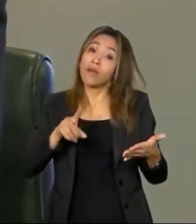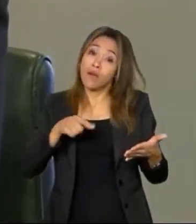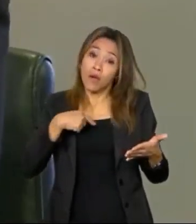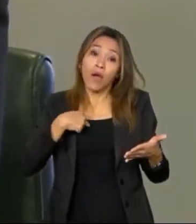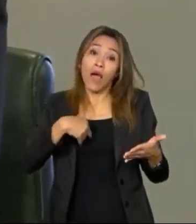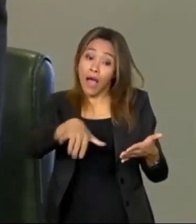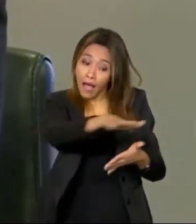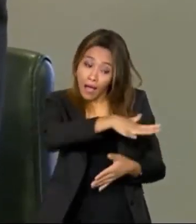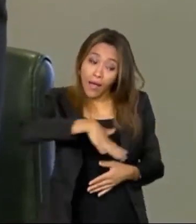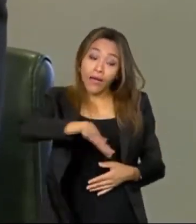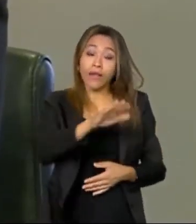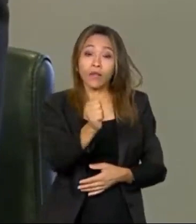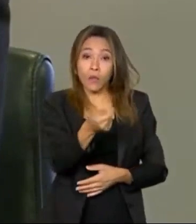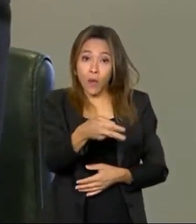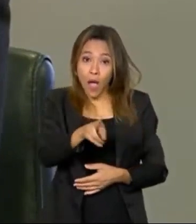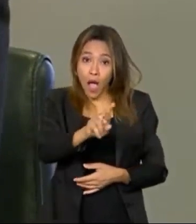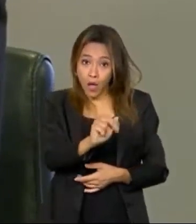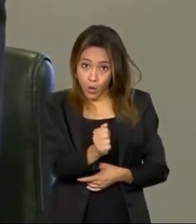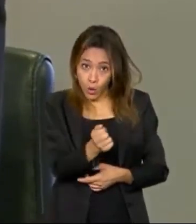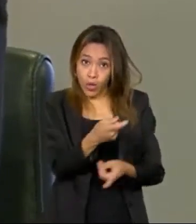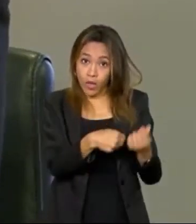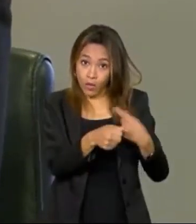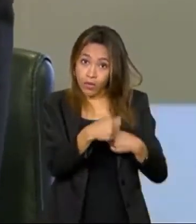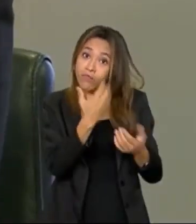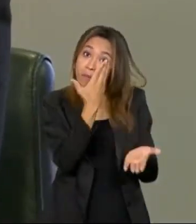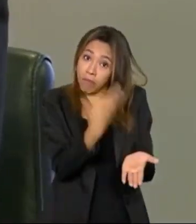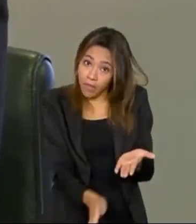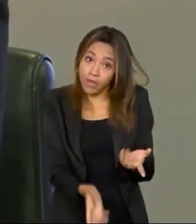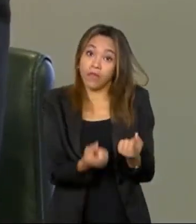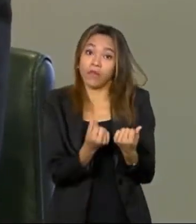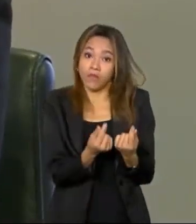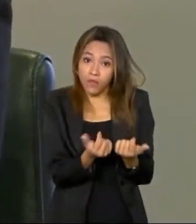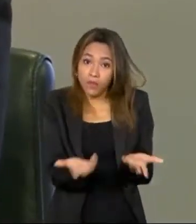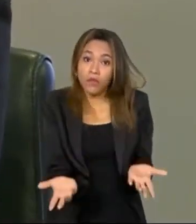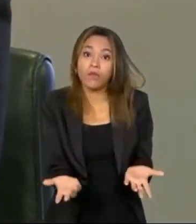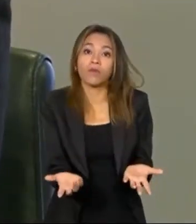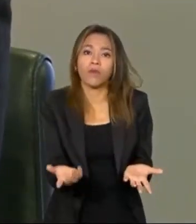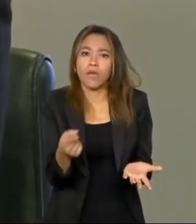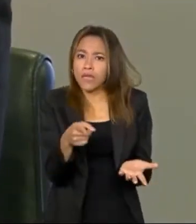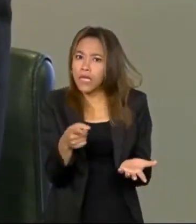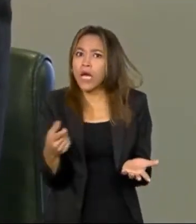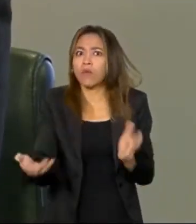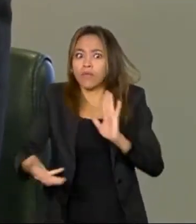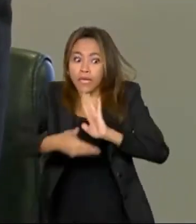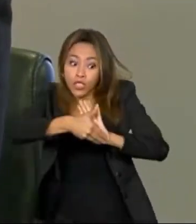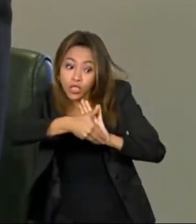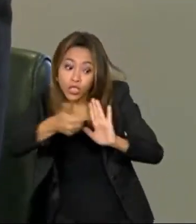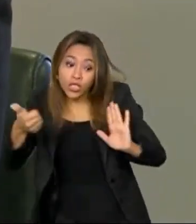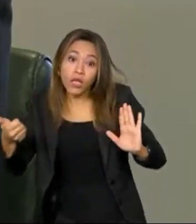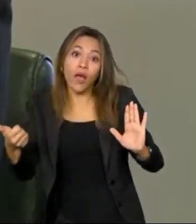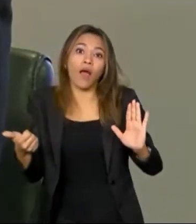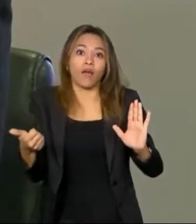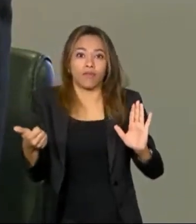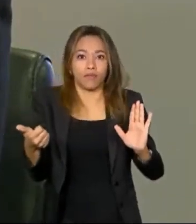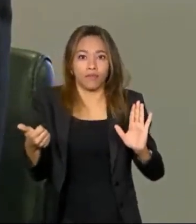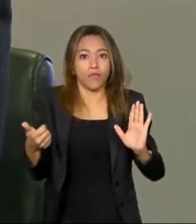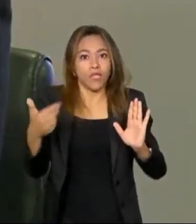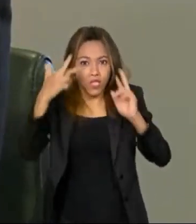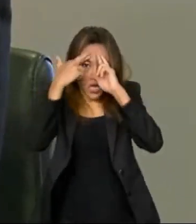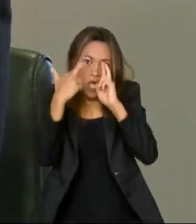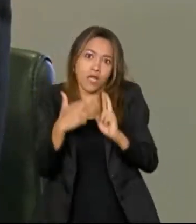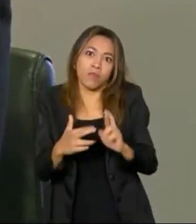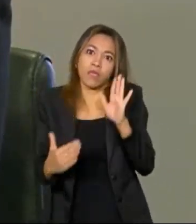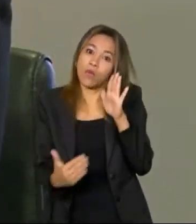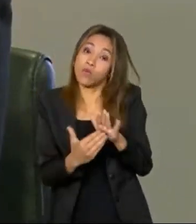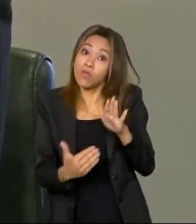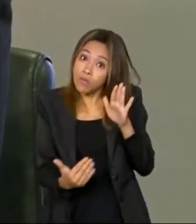dinheiro. Mas, curiosamente, na mesma emenda, ela quer tirar o agro da possibilidade de ser, de respeitar limites